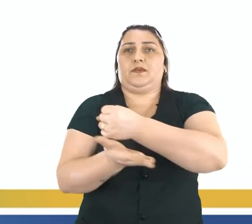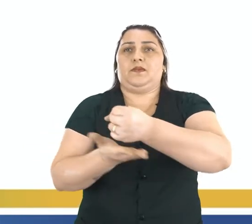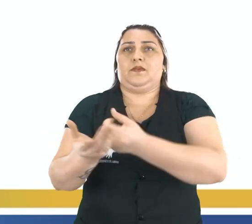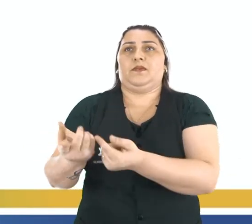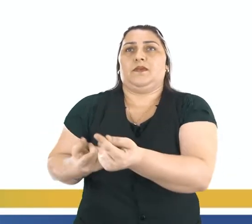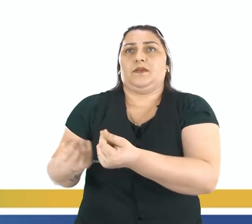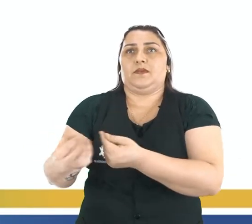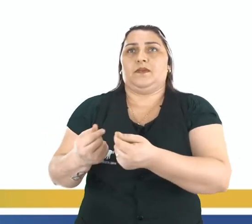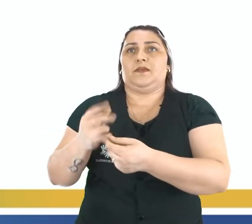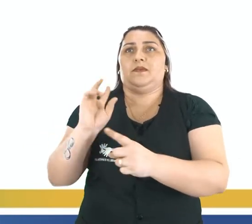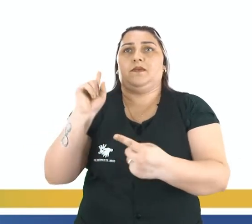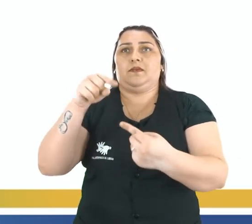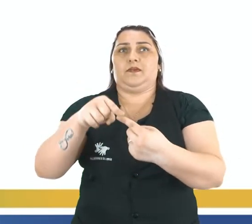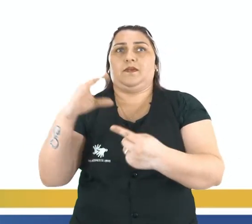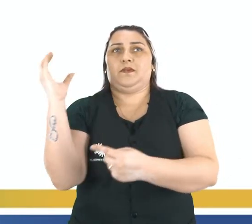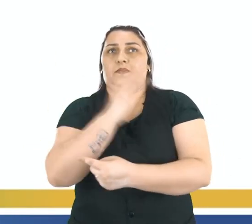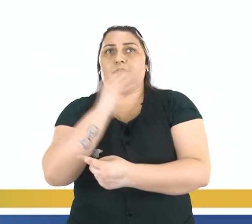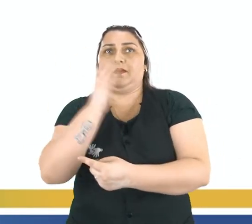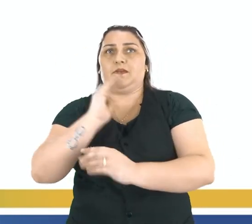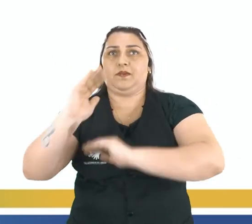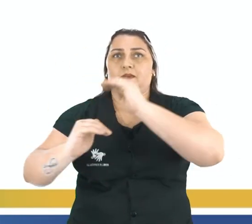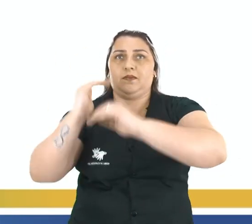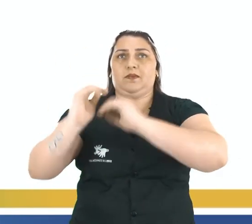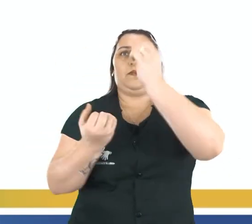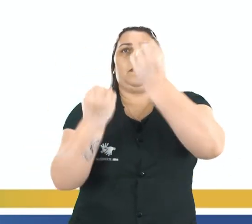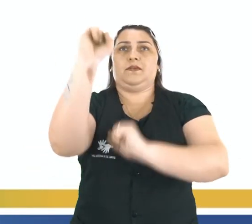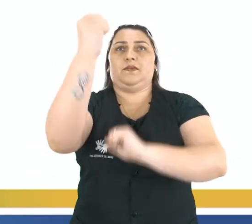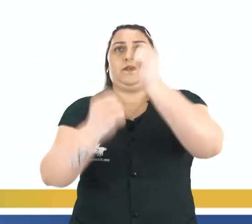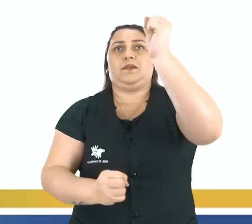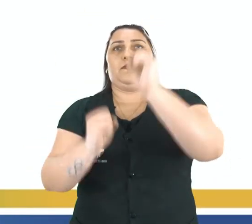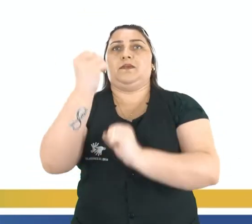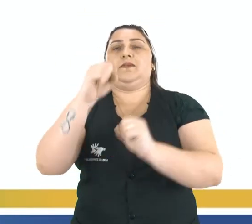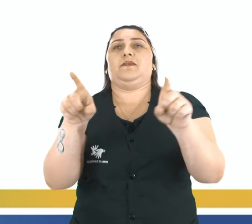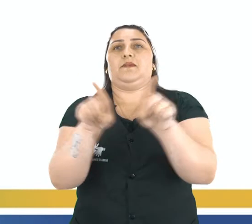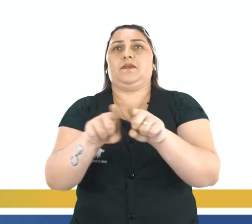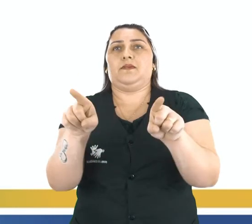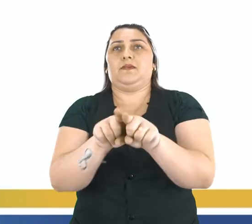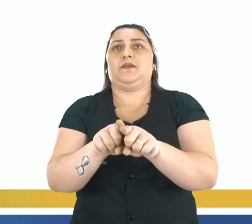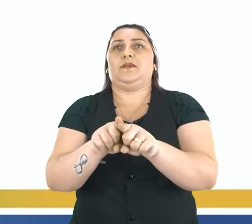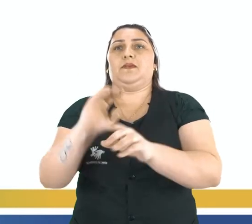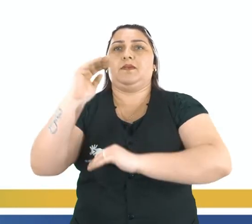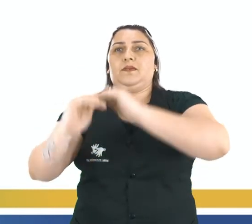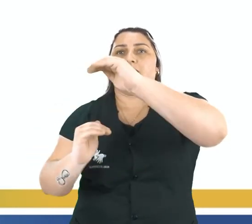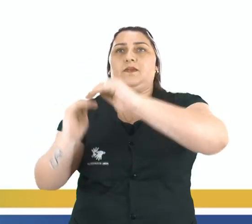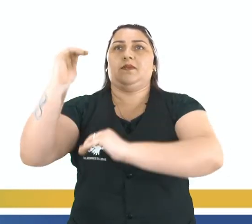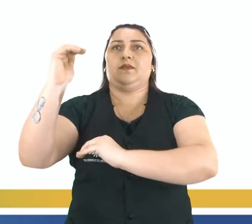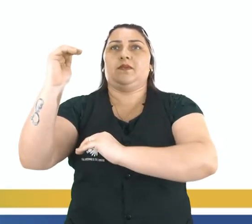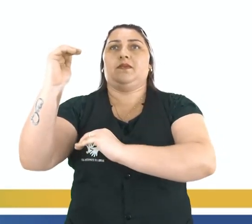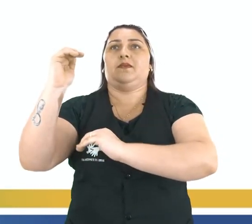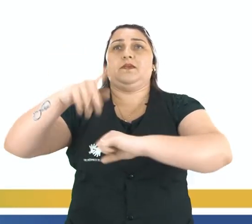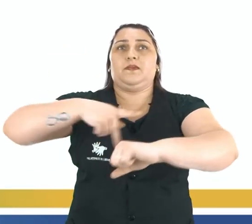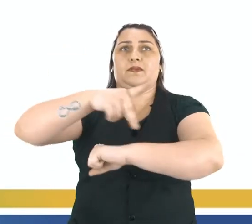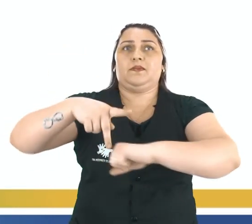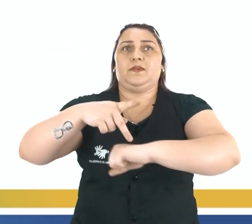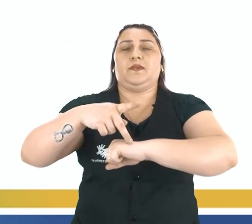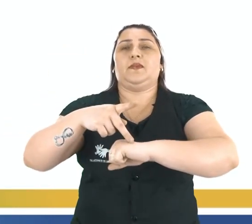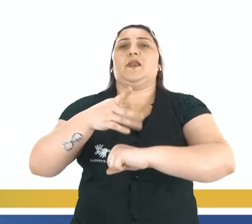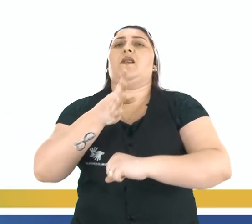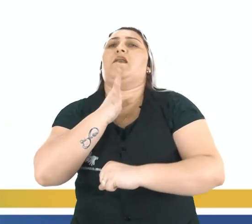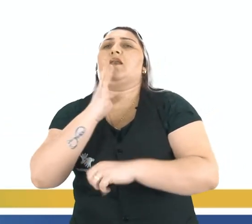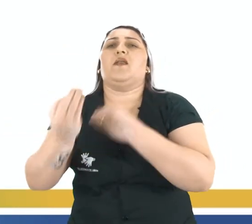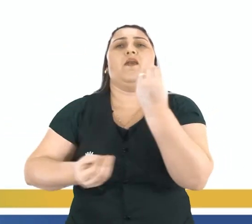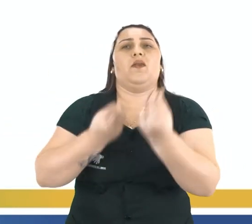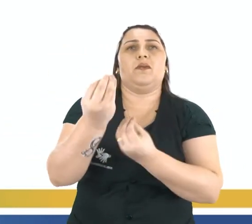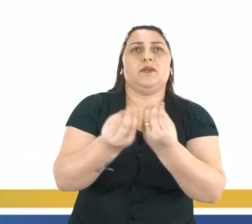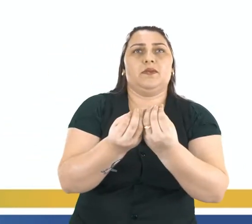da economia, visando acelerar o processo de industrialização e superar a condição de subdesenvolvimento do país,